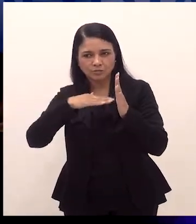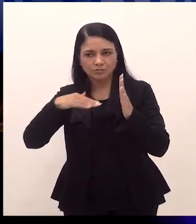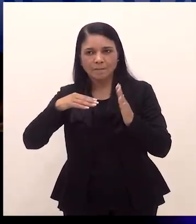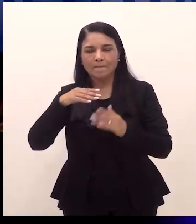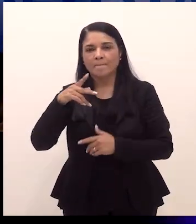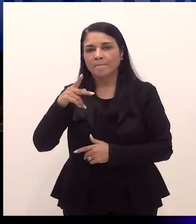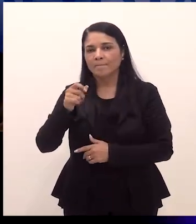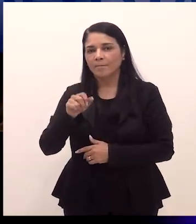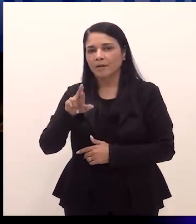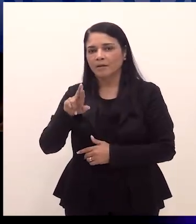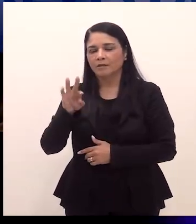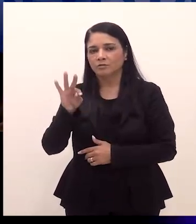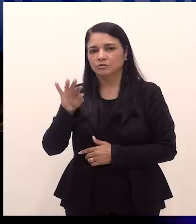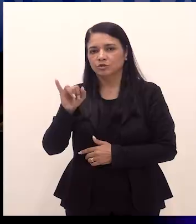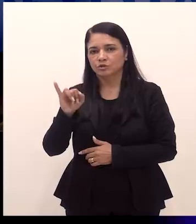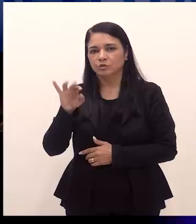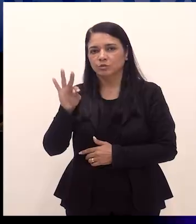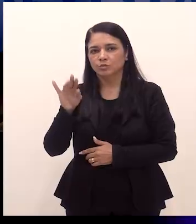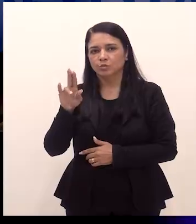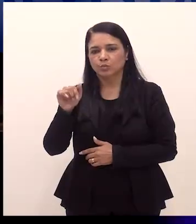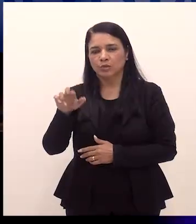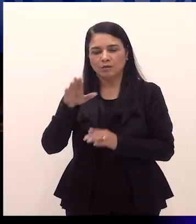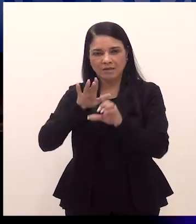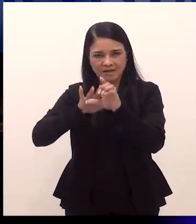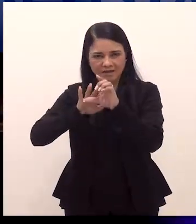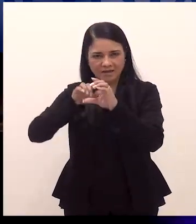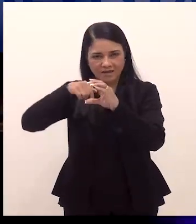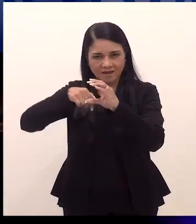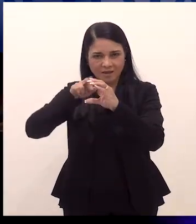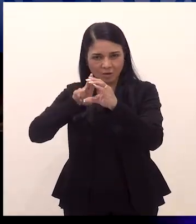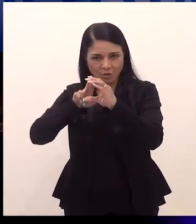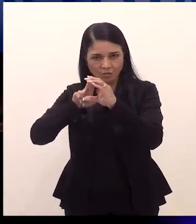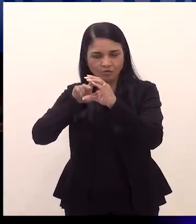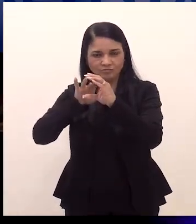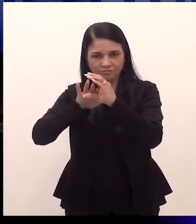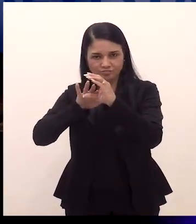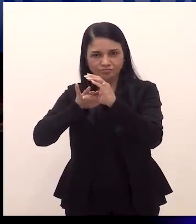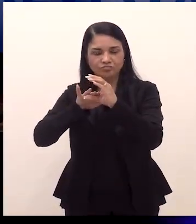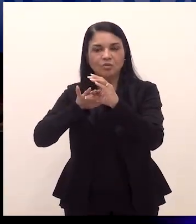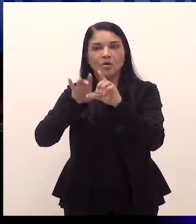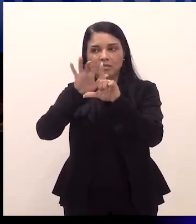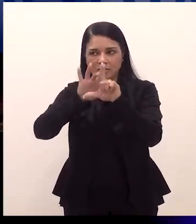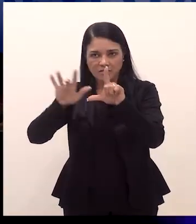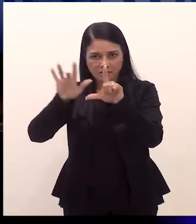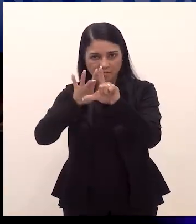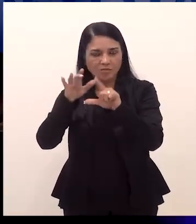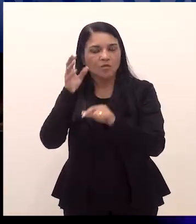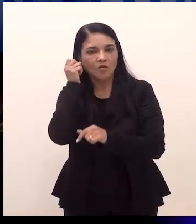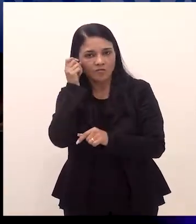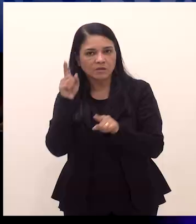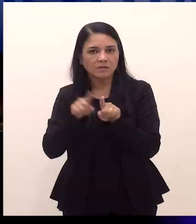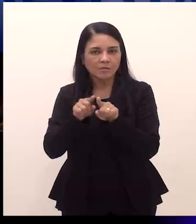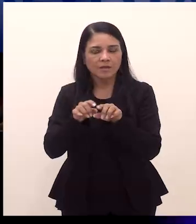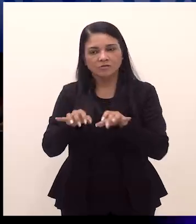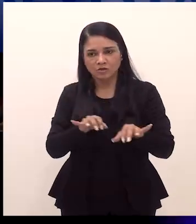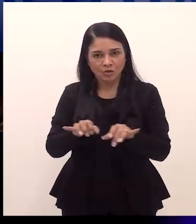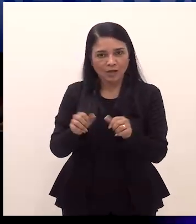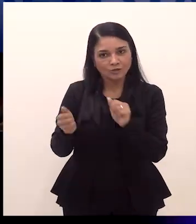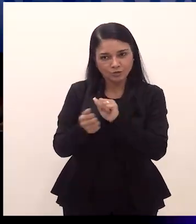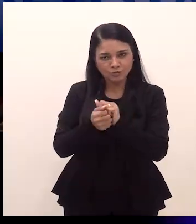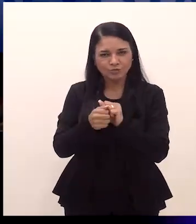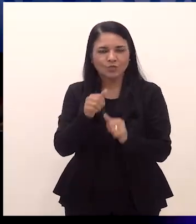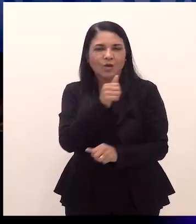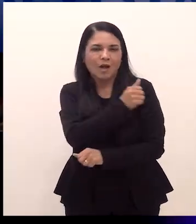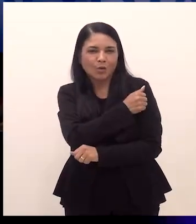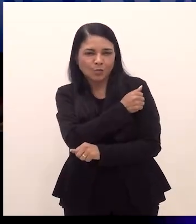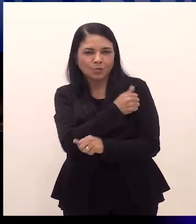partituras com essas nossas músicas. Então tem lá pelo QR Code, você pode ouvir pela plataforma e você também pode tocar junto com